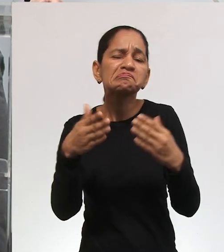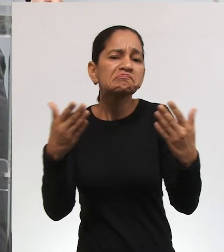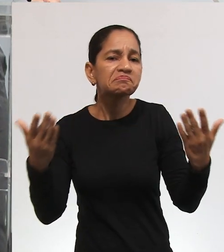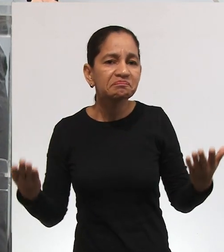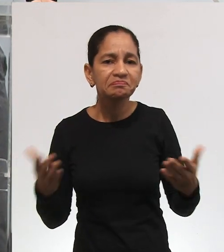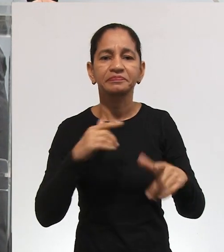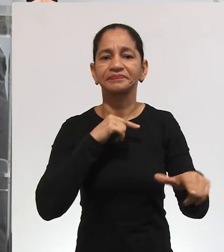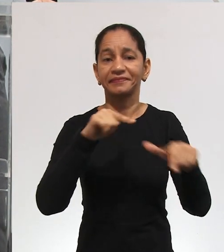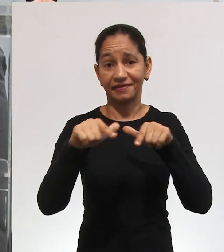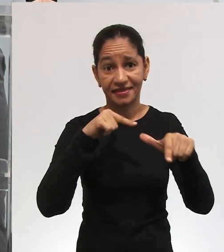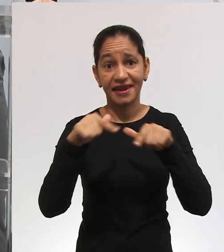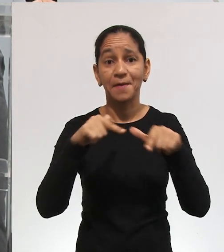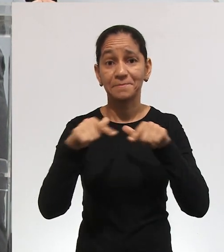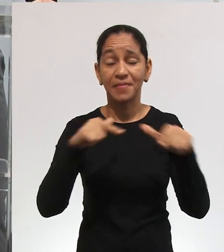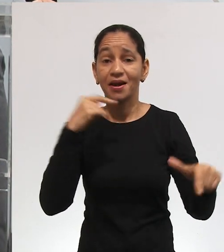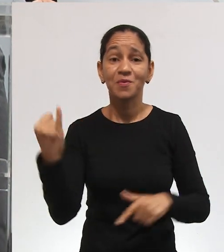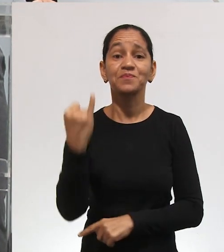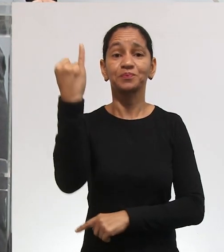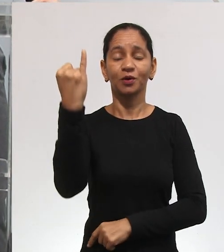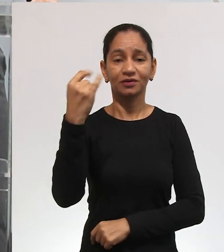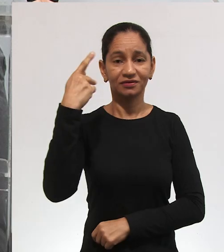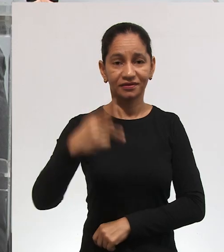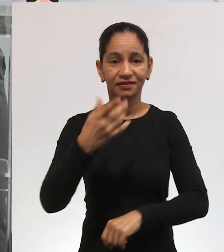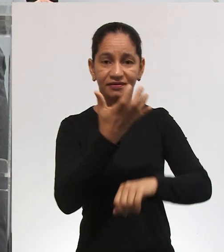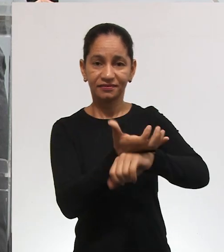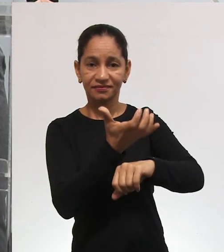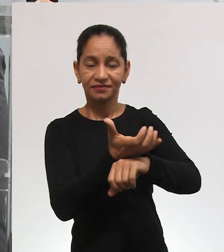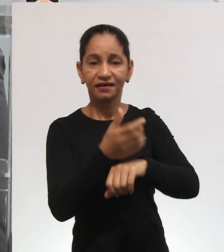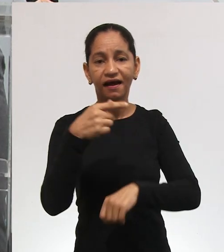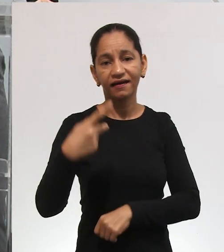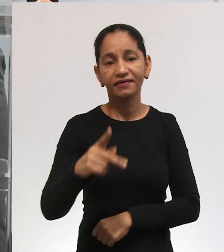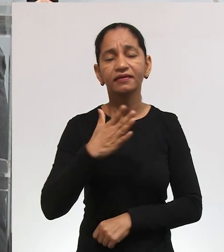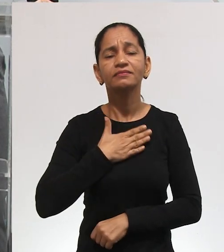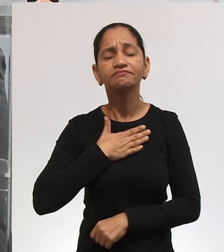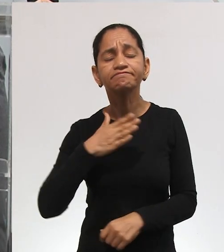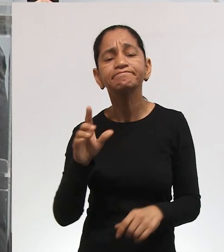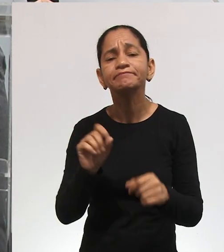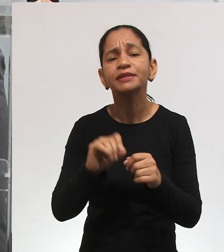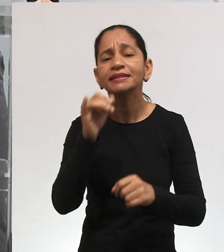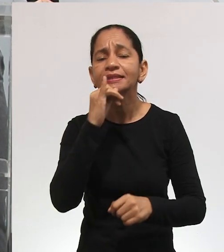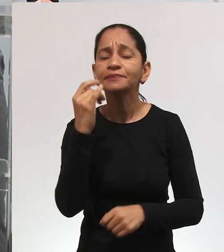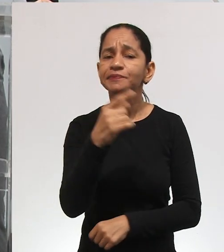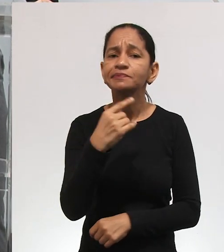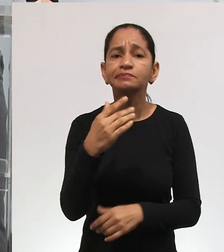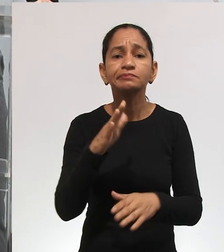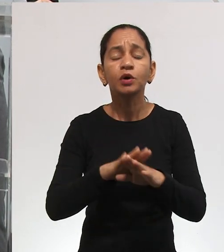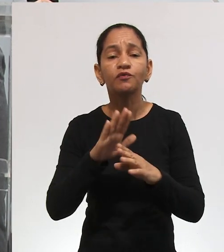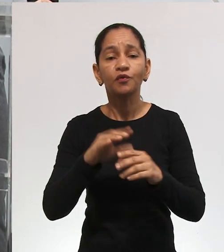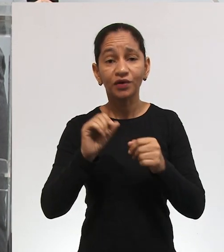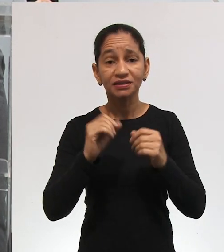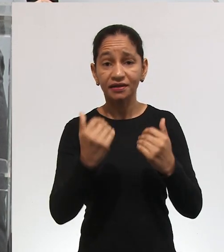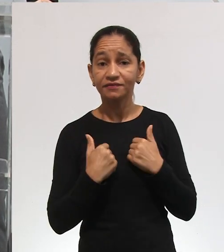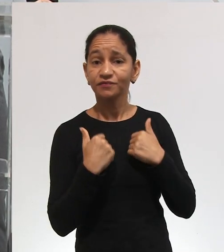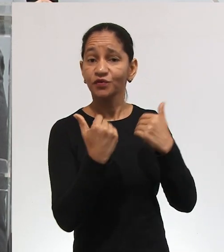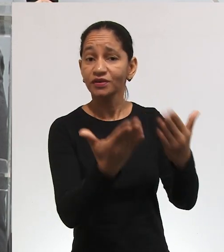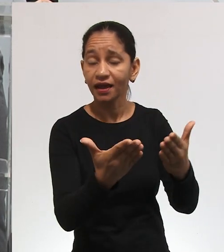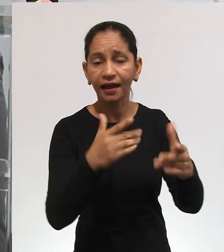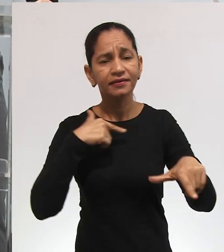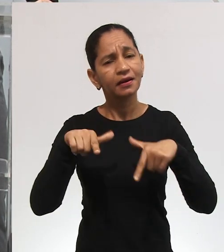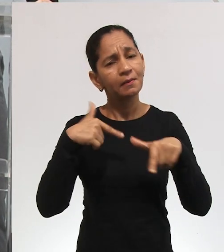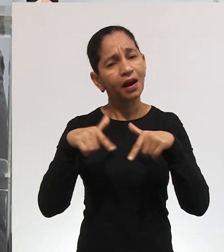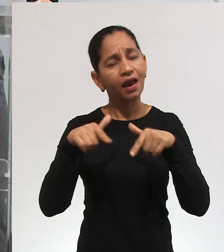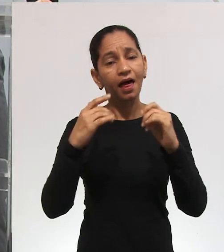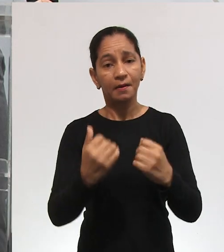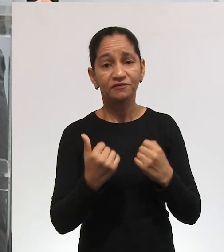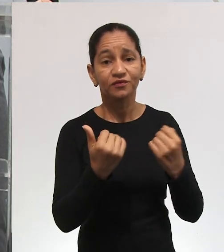que o trabalho que importa para a nossa disciplina é aquele trabalho feito para alguém, é aquele trabalho